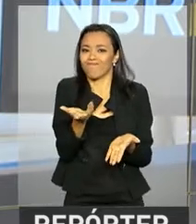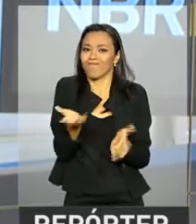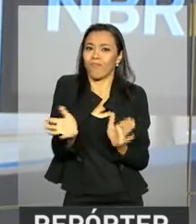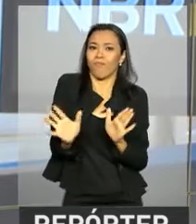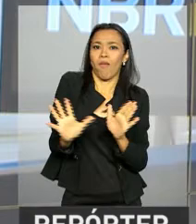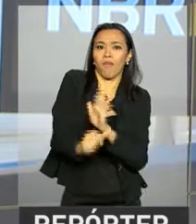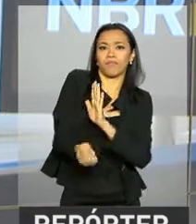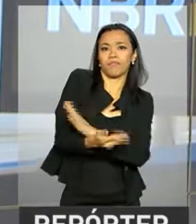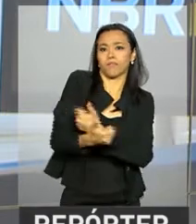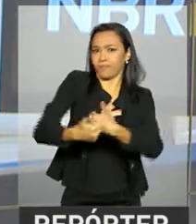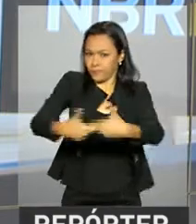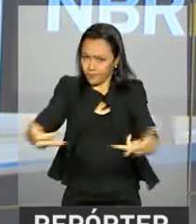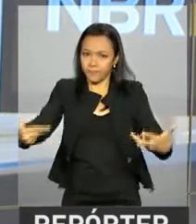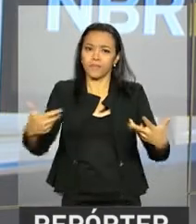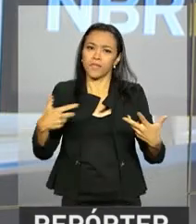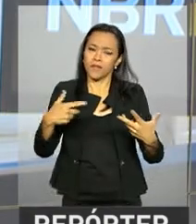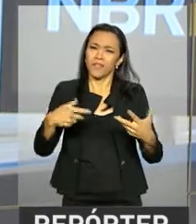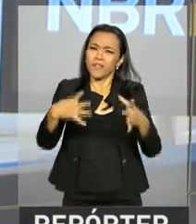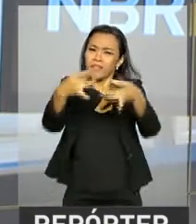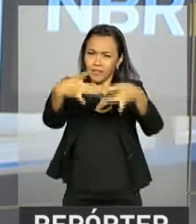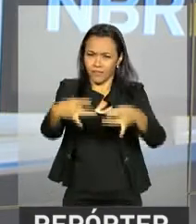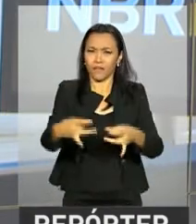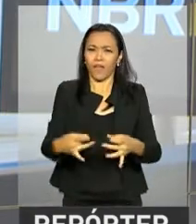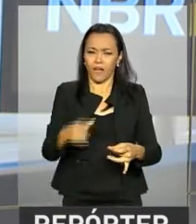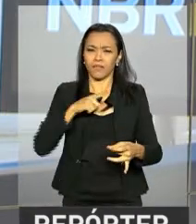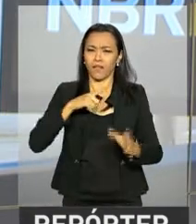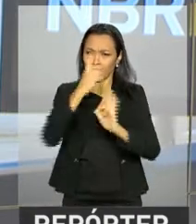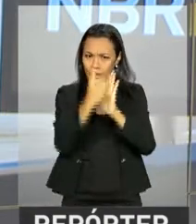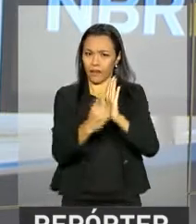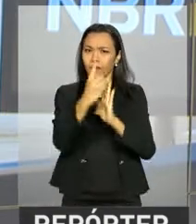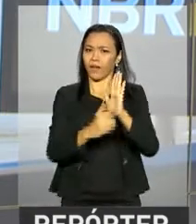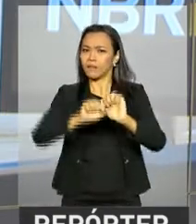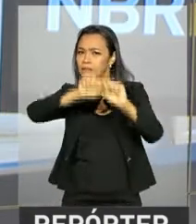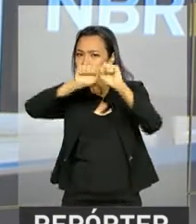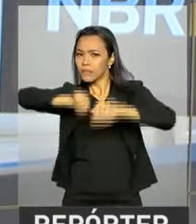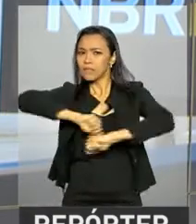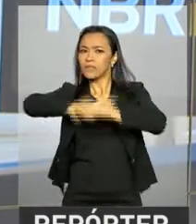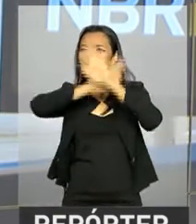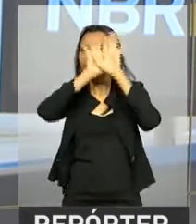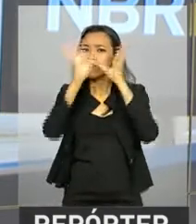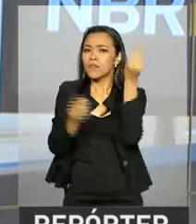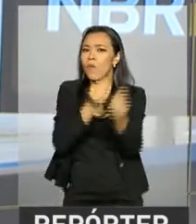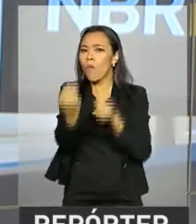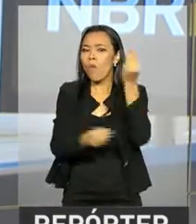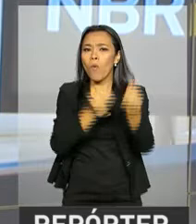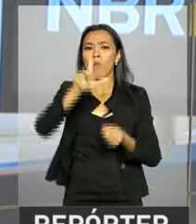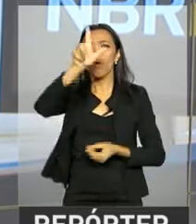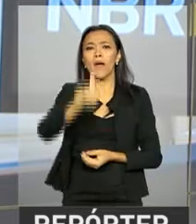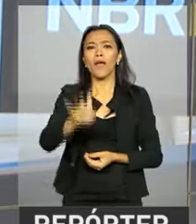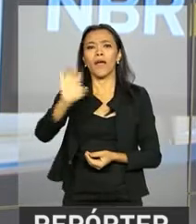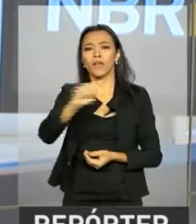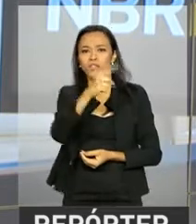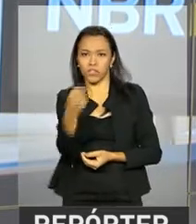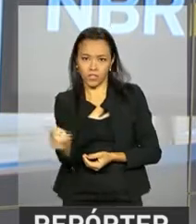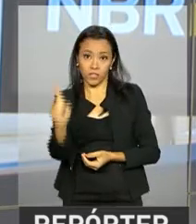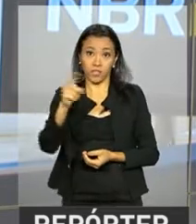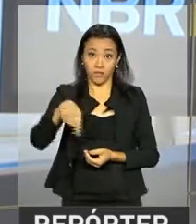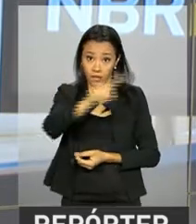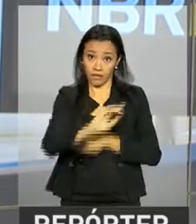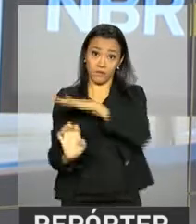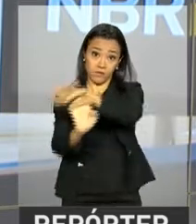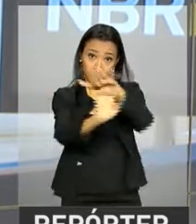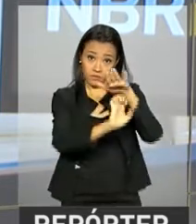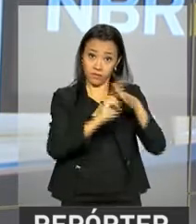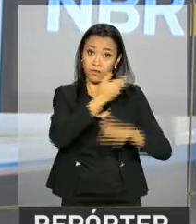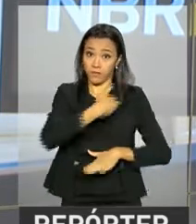decreto também detalha procedimentos de transparência e controle da gestão das empresas públicas como por